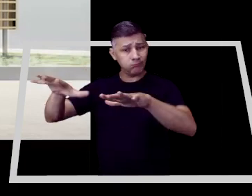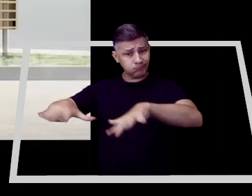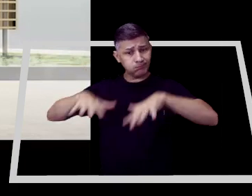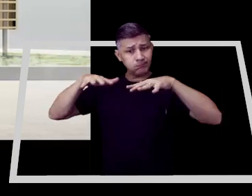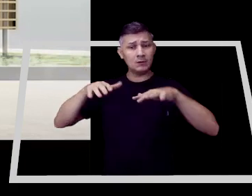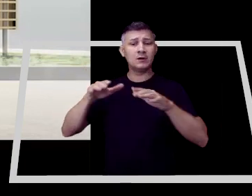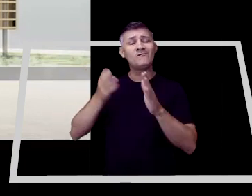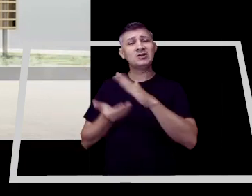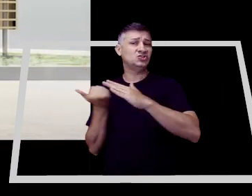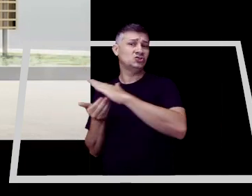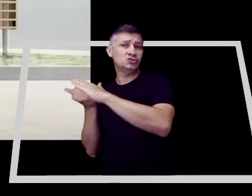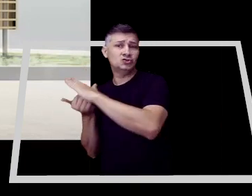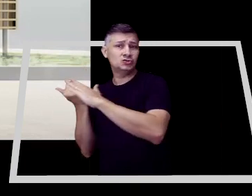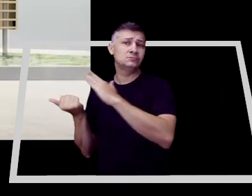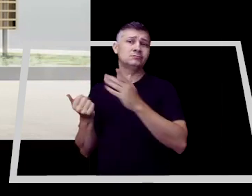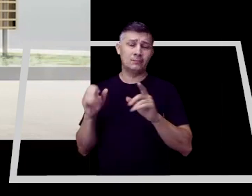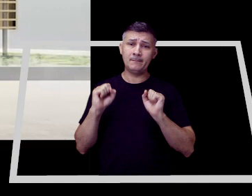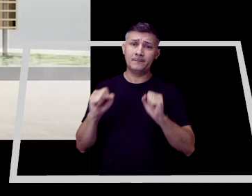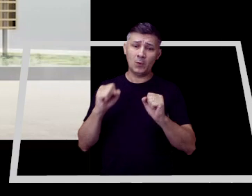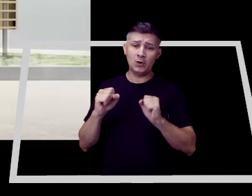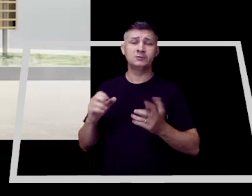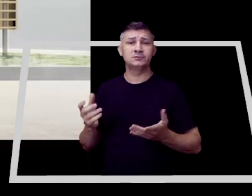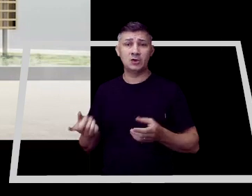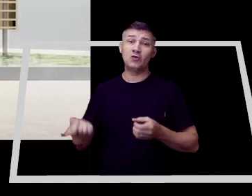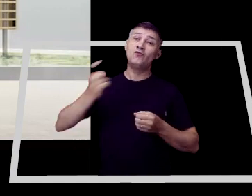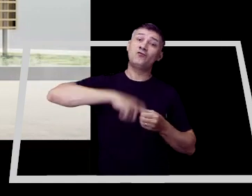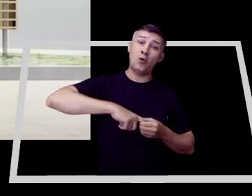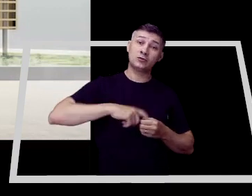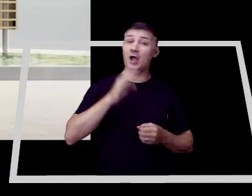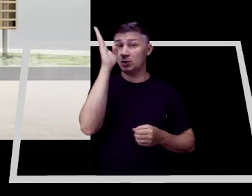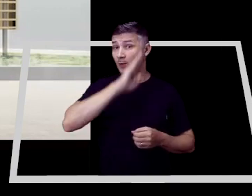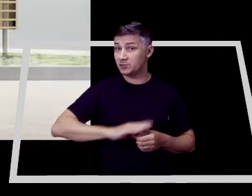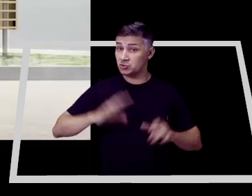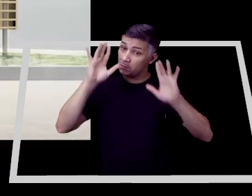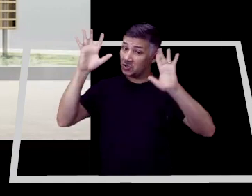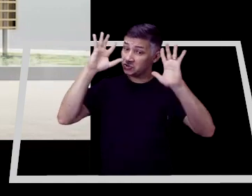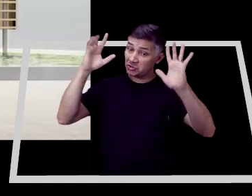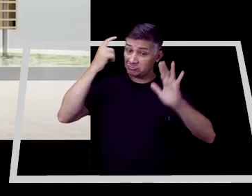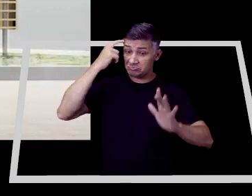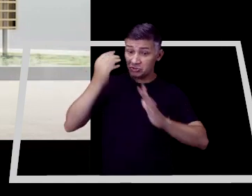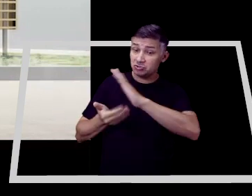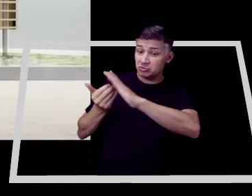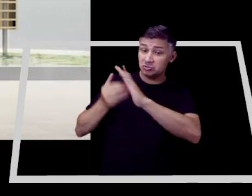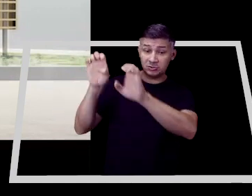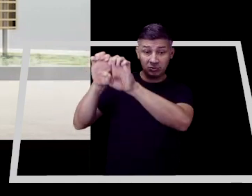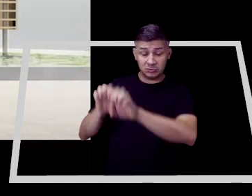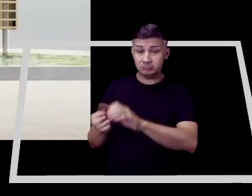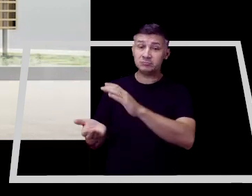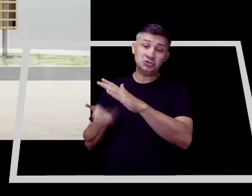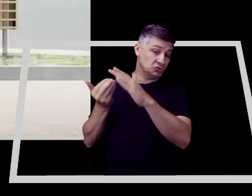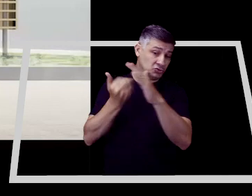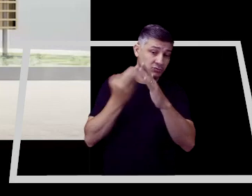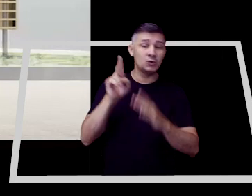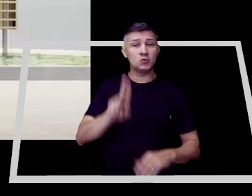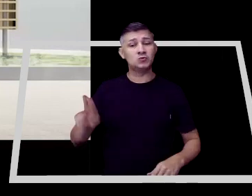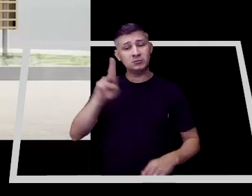dos pavilhões que seriam desmontados, poderiam voltar ao Brasil. A gente imaginava a desmontagem dessa